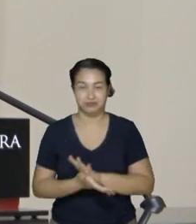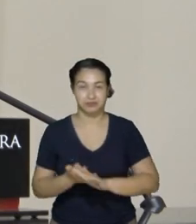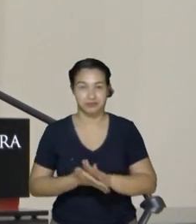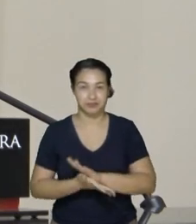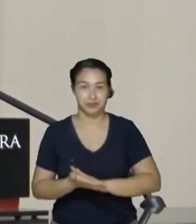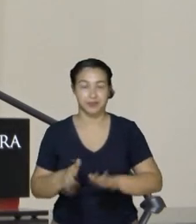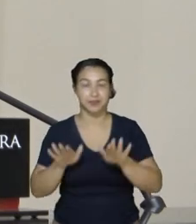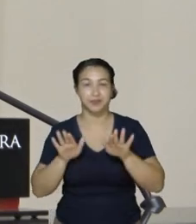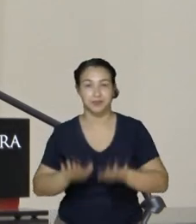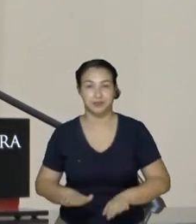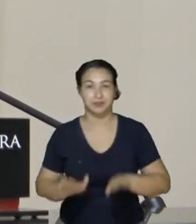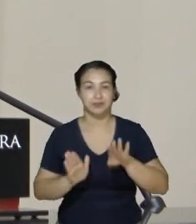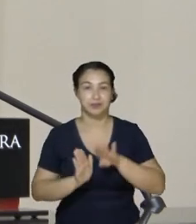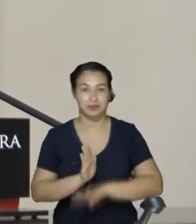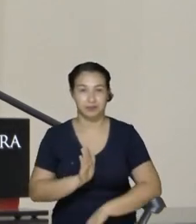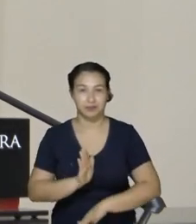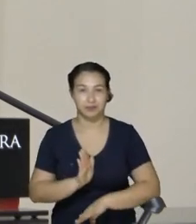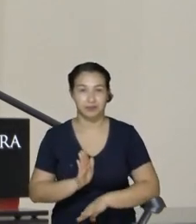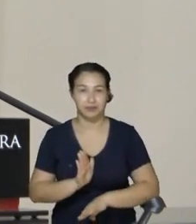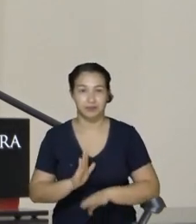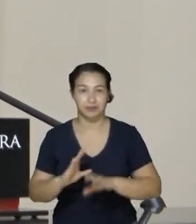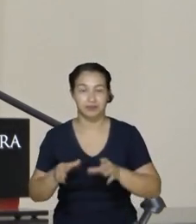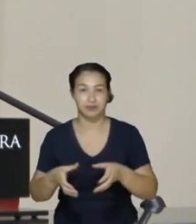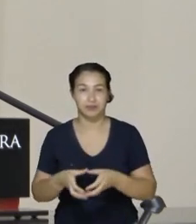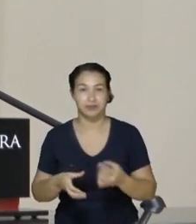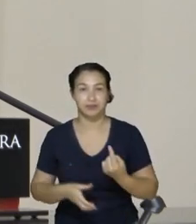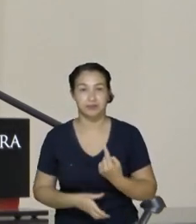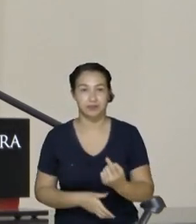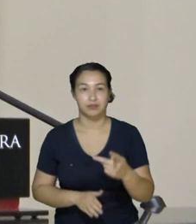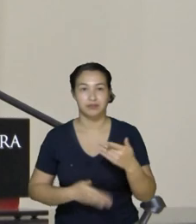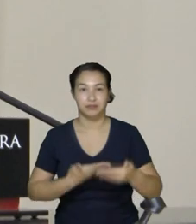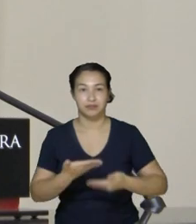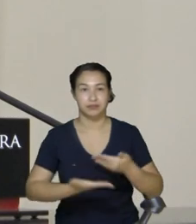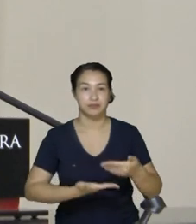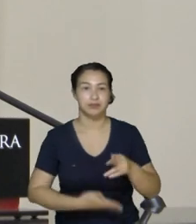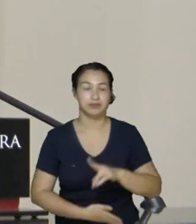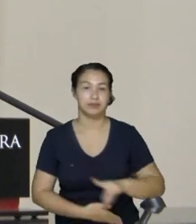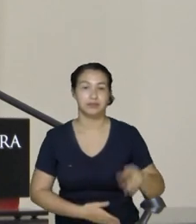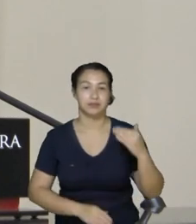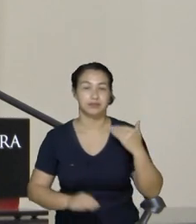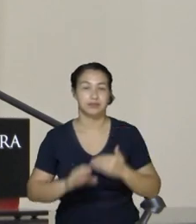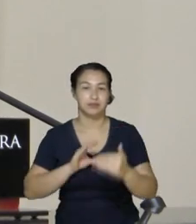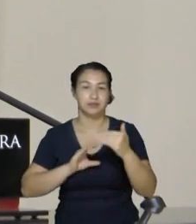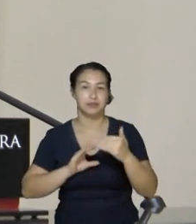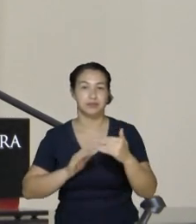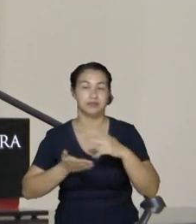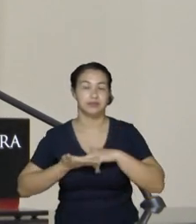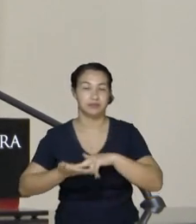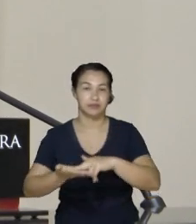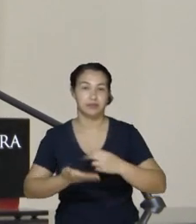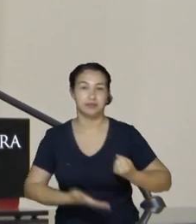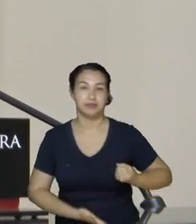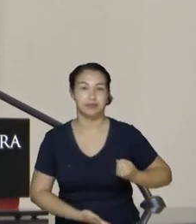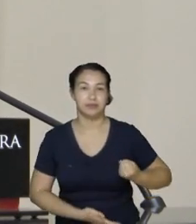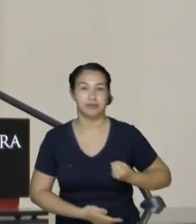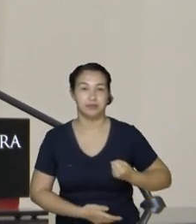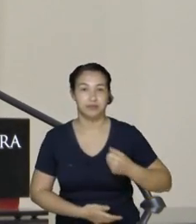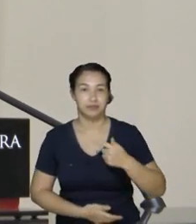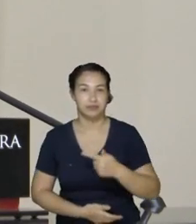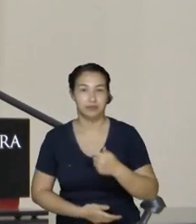Foi mantido o veto em turno único pelo processo nominal encaminhado pela mensagem número